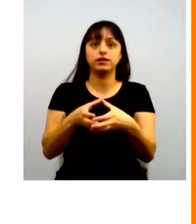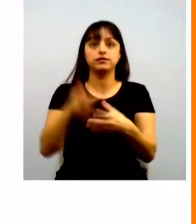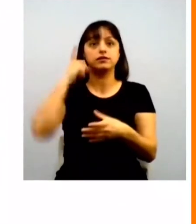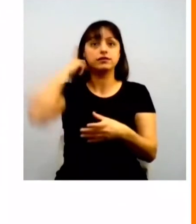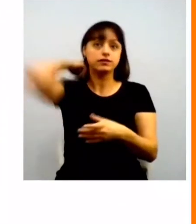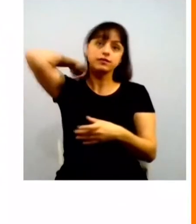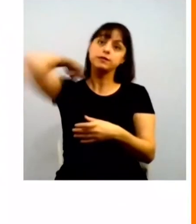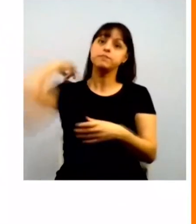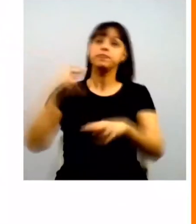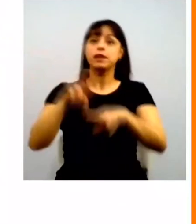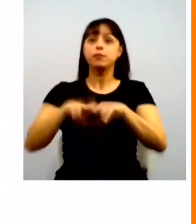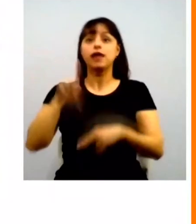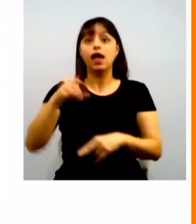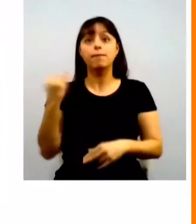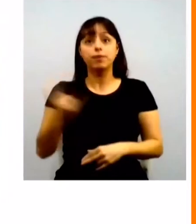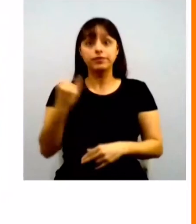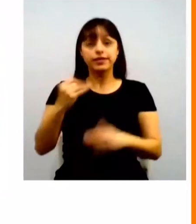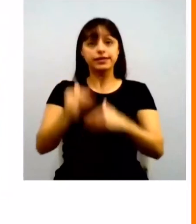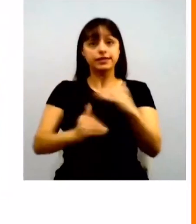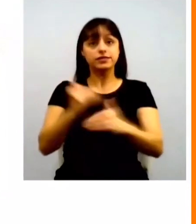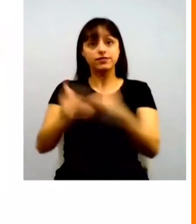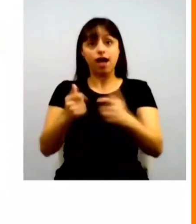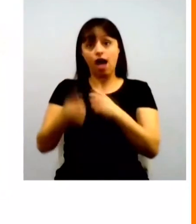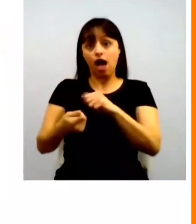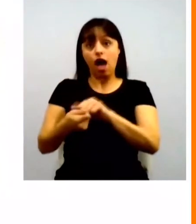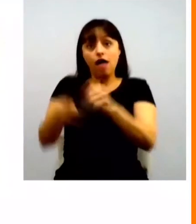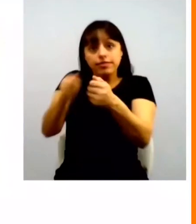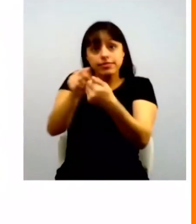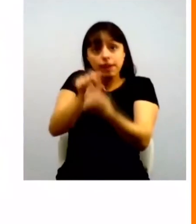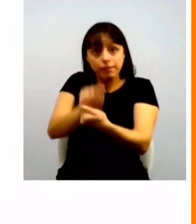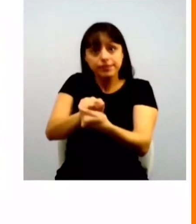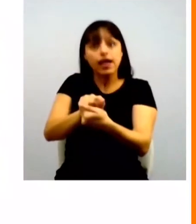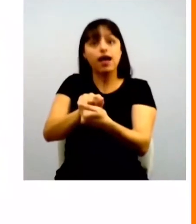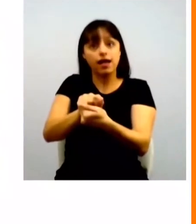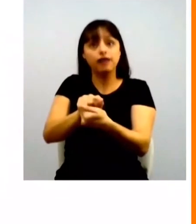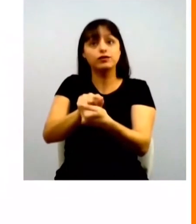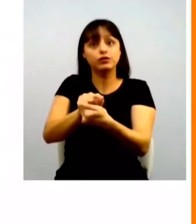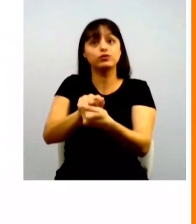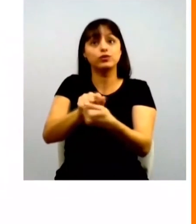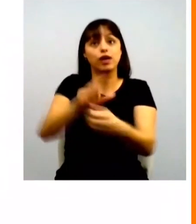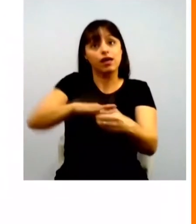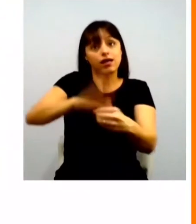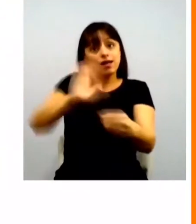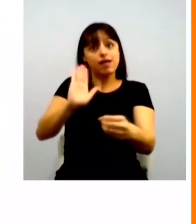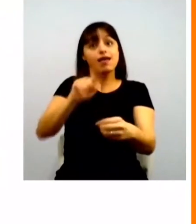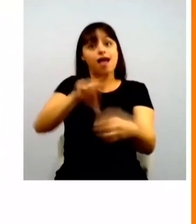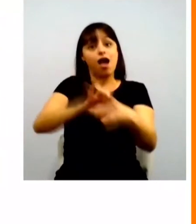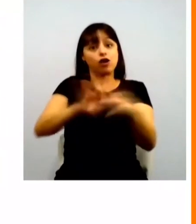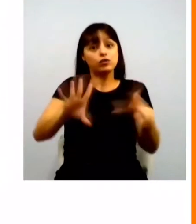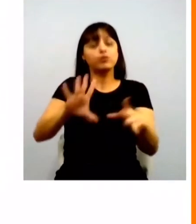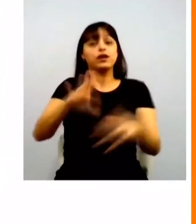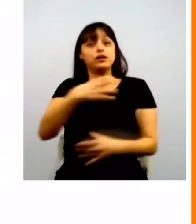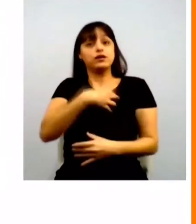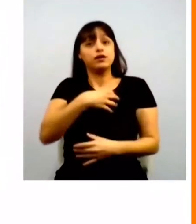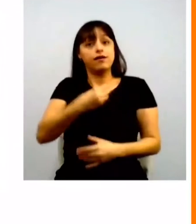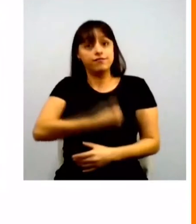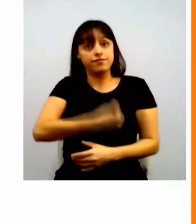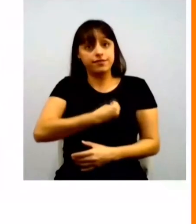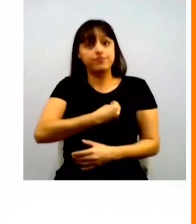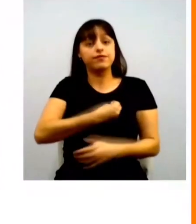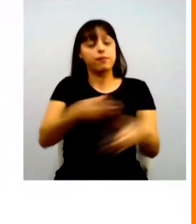desenvolvimento adaptado com autonomia aos valores e as formas de vida de cada unha destas comunidades.